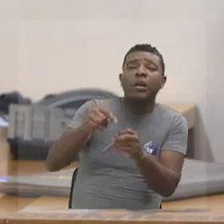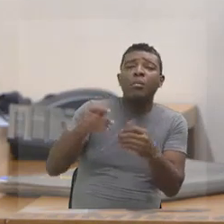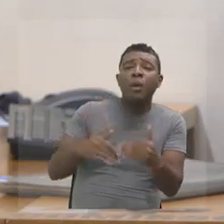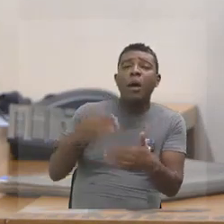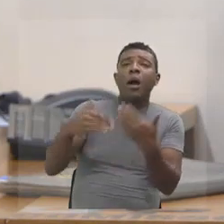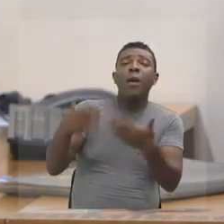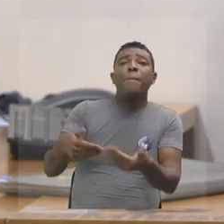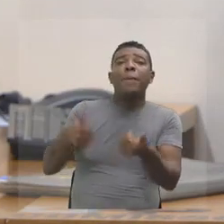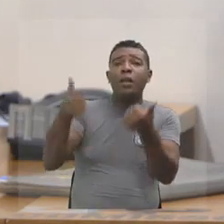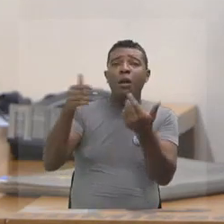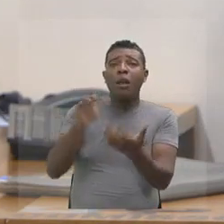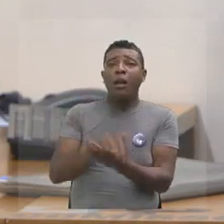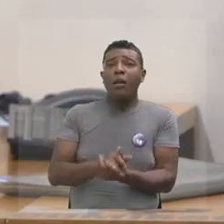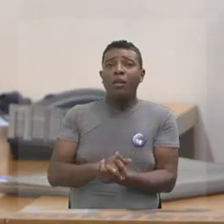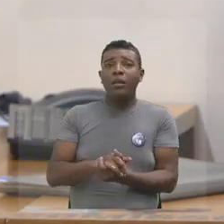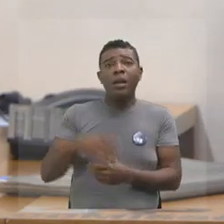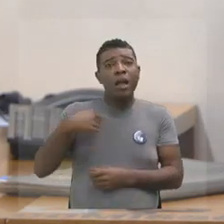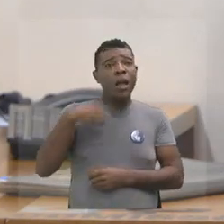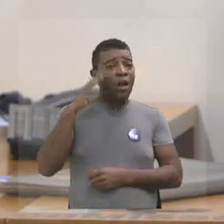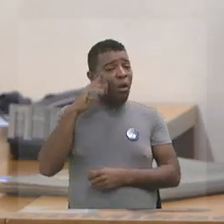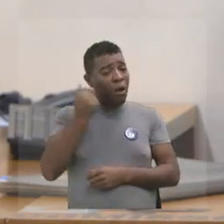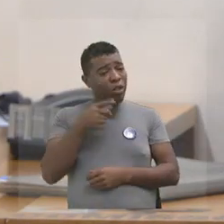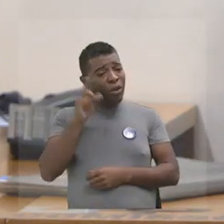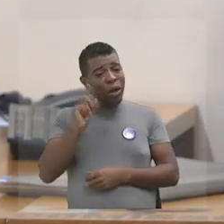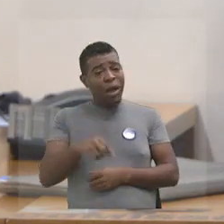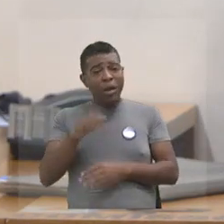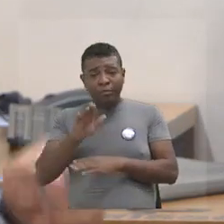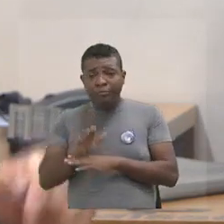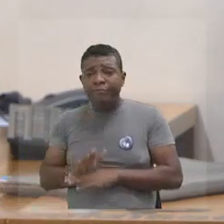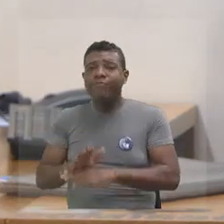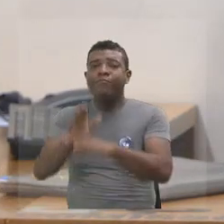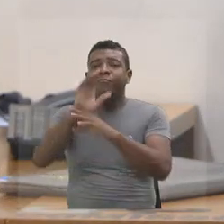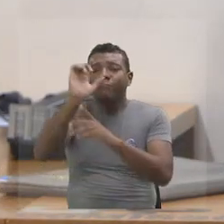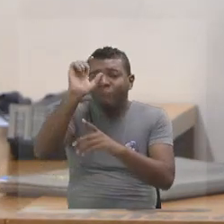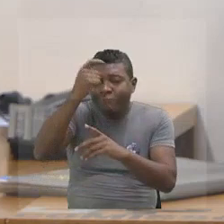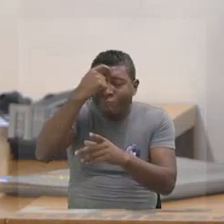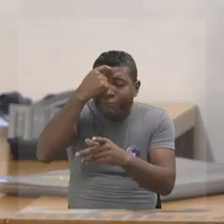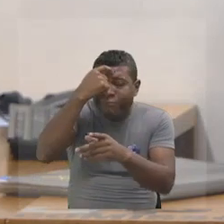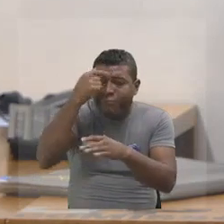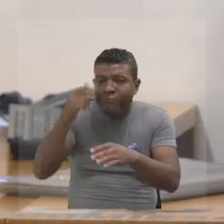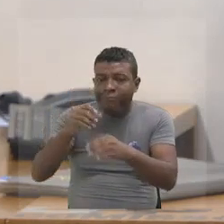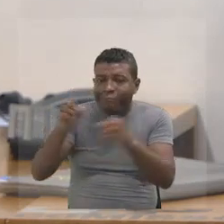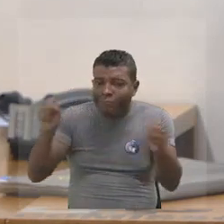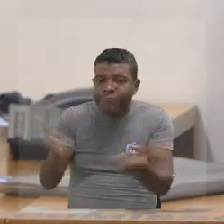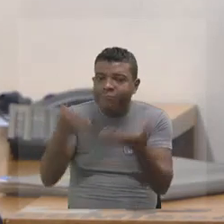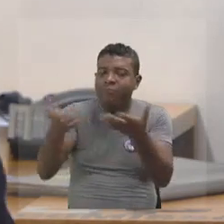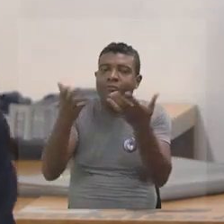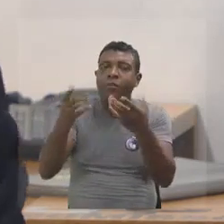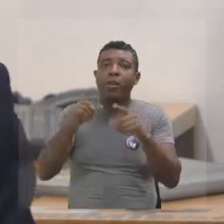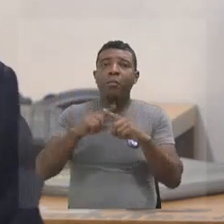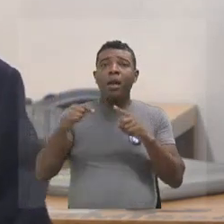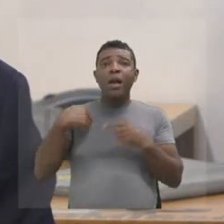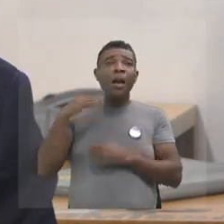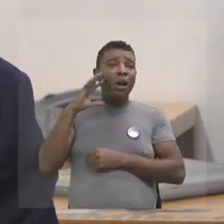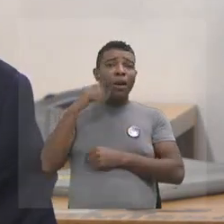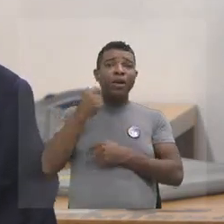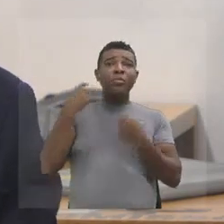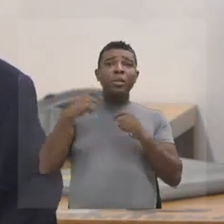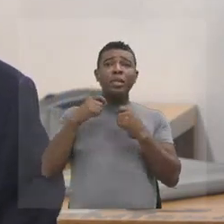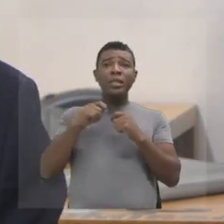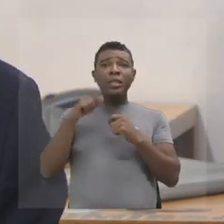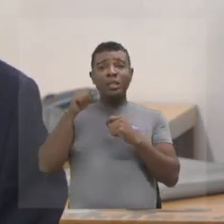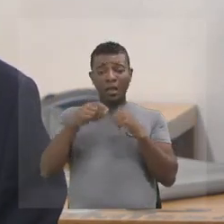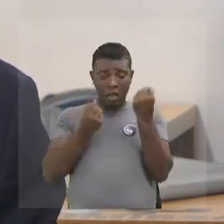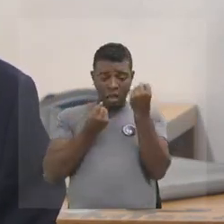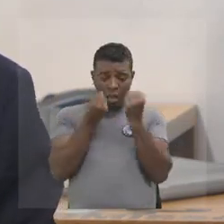repito acho que isso parte muito mais uma conscientização mas eu acho secretário que deveria ter um envolvimento maior da